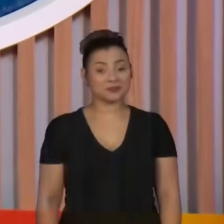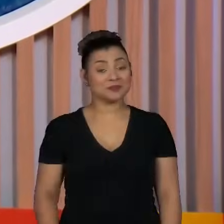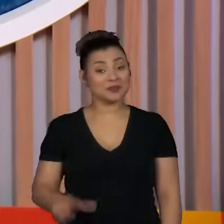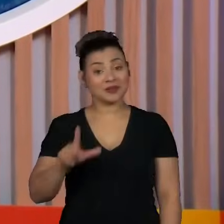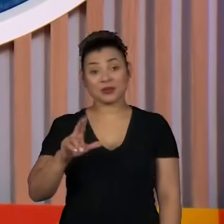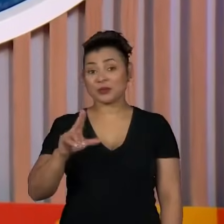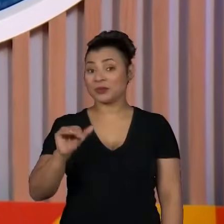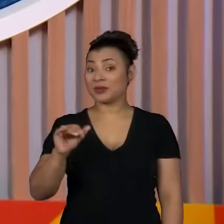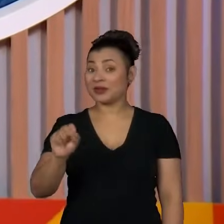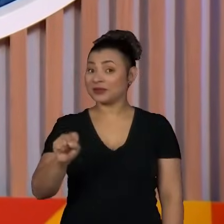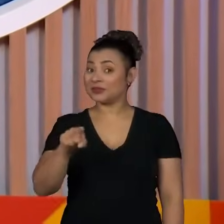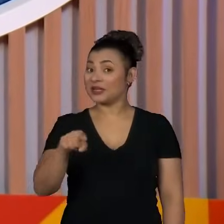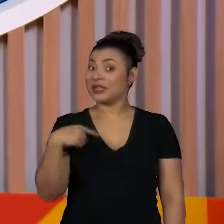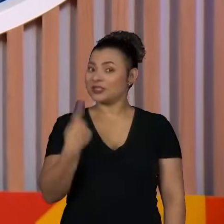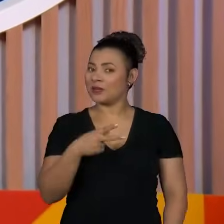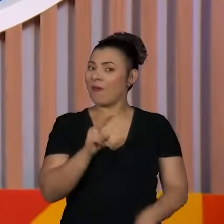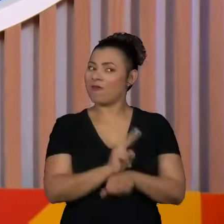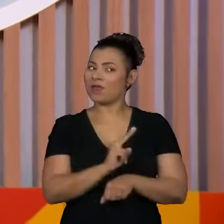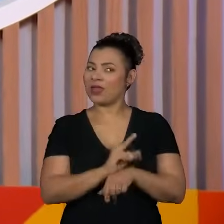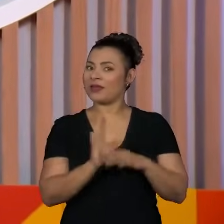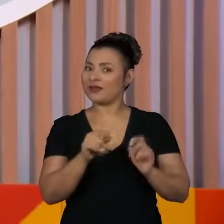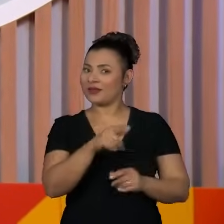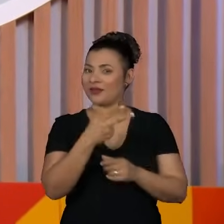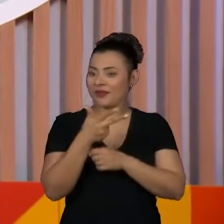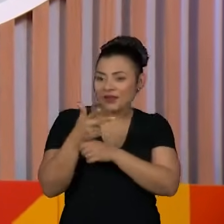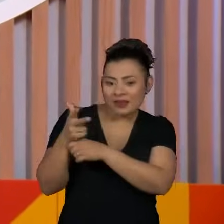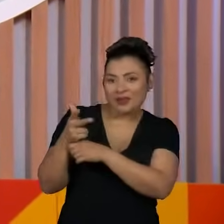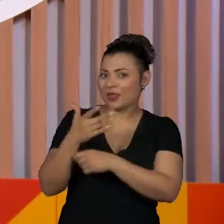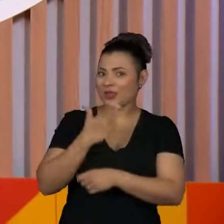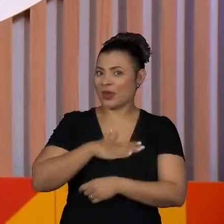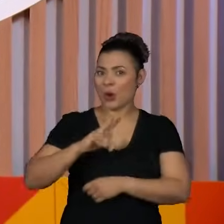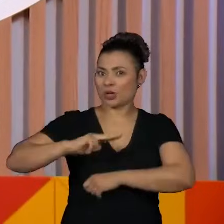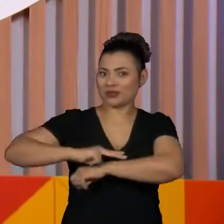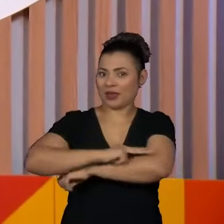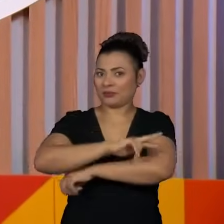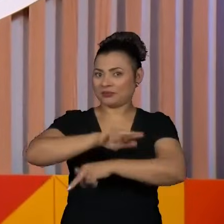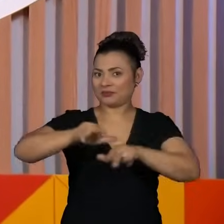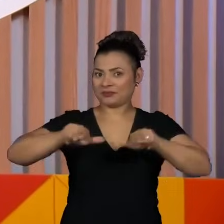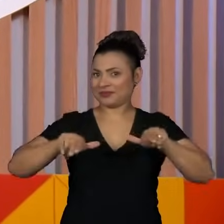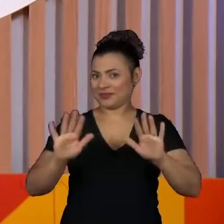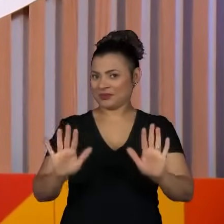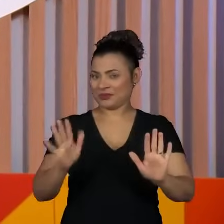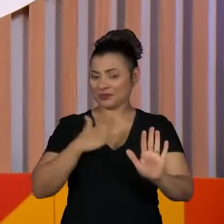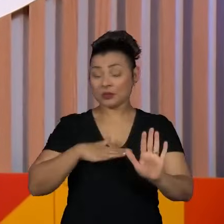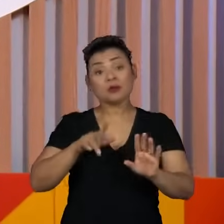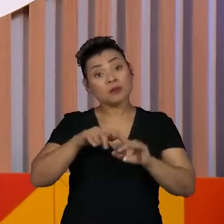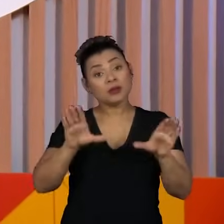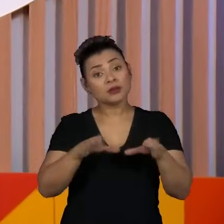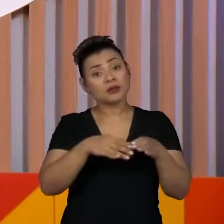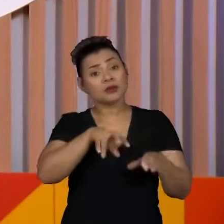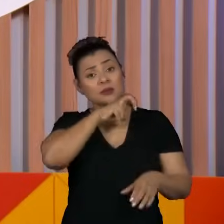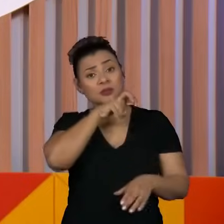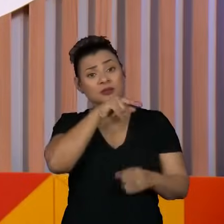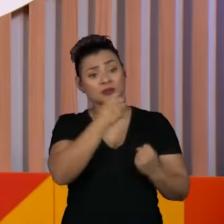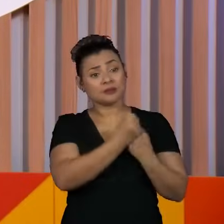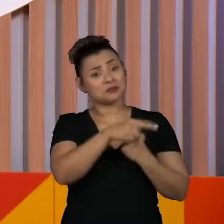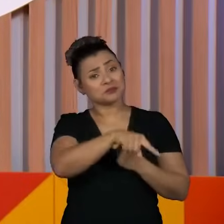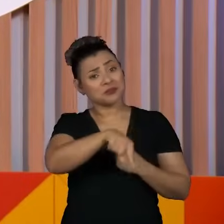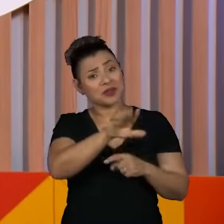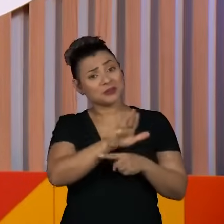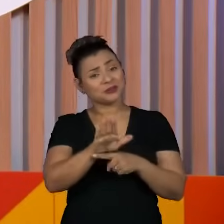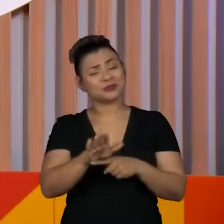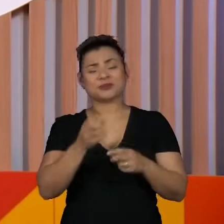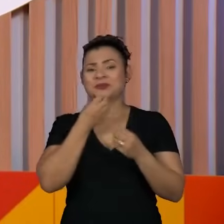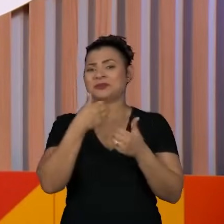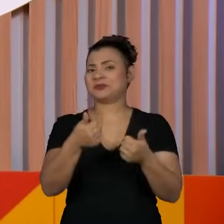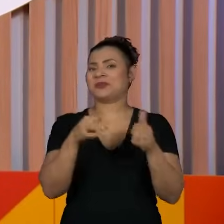Lucas, nós te poupamos. Nosso vídeo repórter, ele não é muito chegado a répteis, mas com a ajuda do pessoal ali do Butantan, até que deu tudo certo com